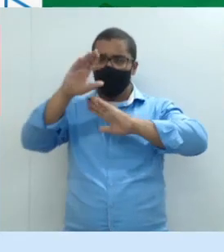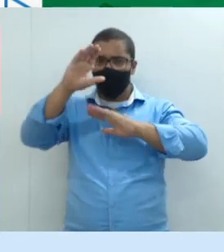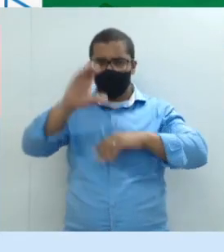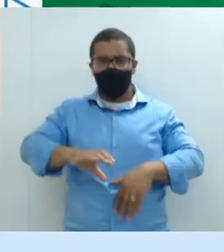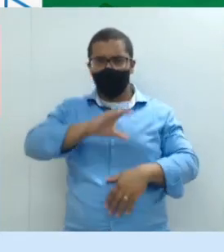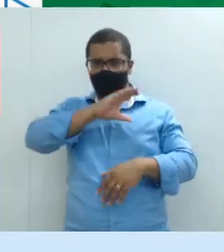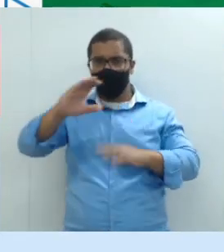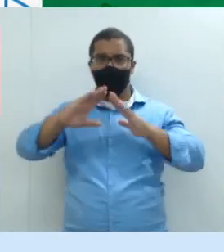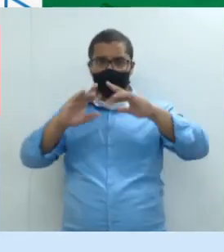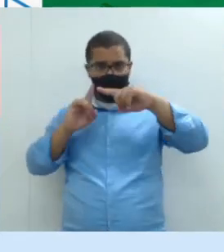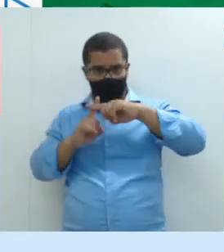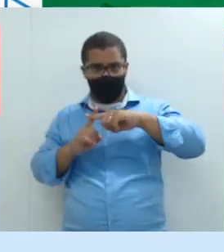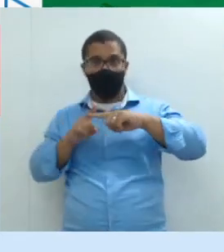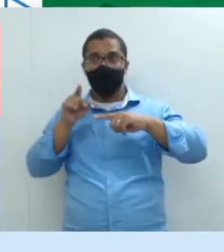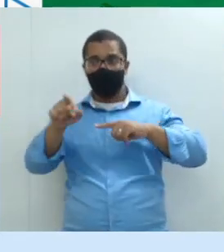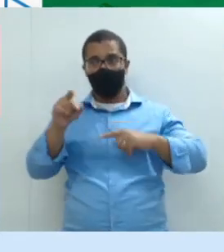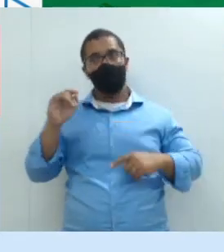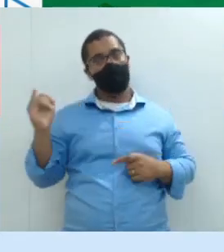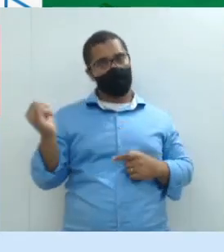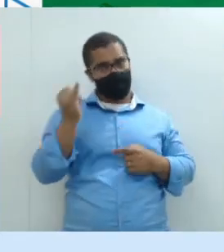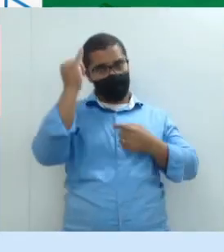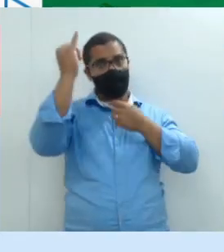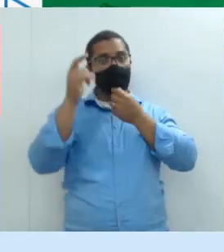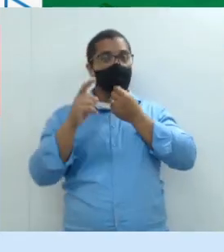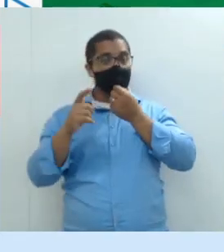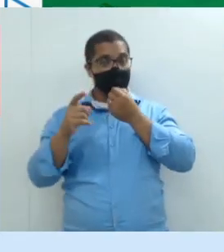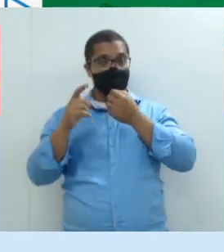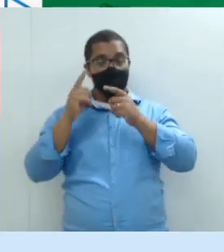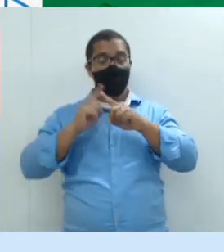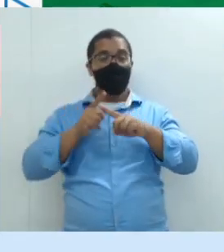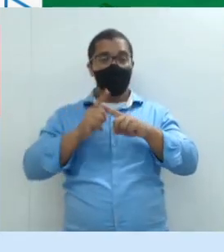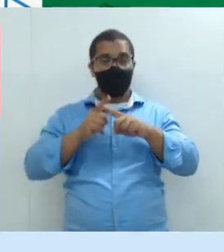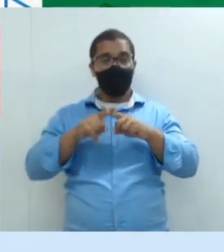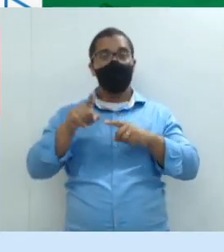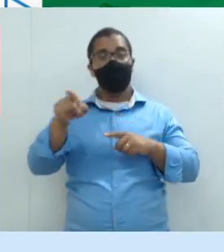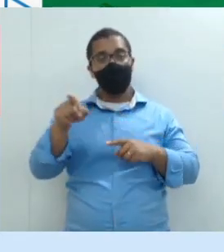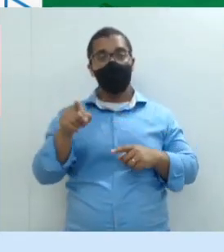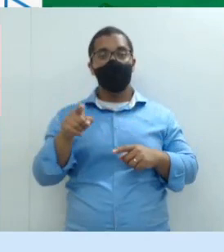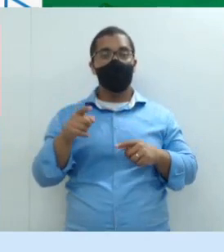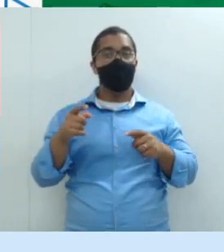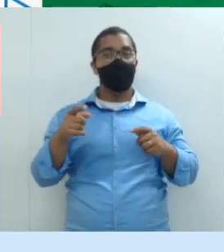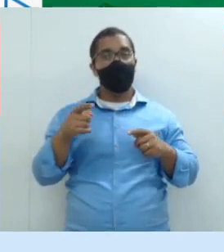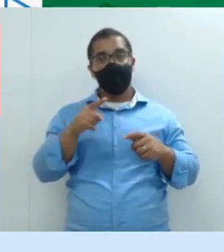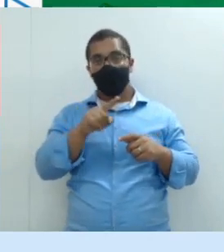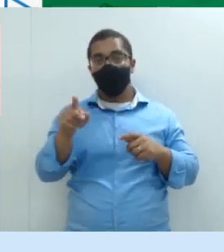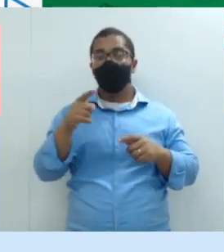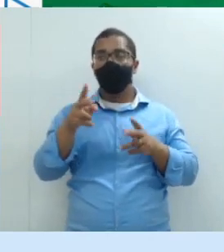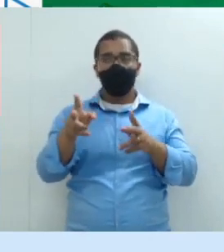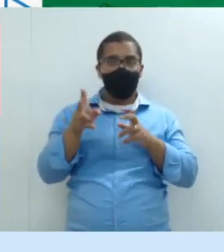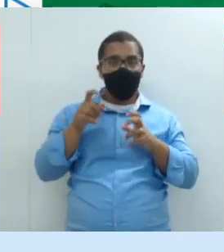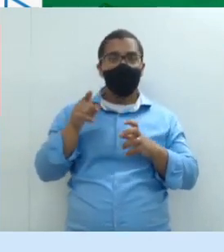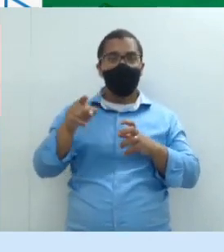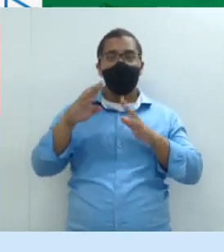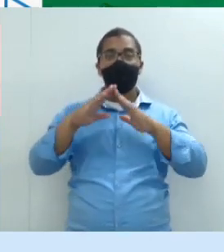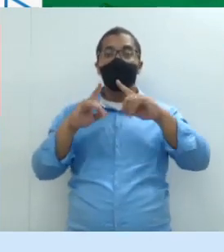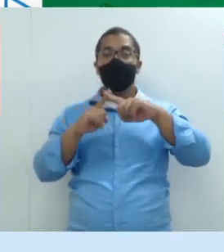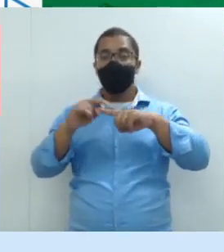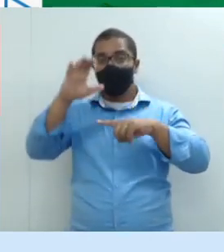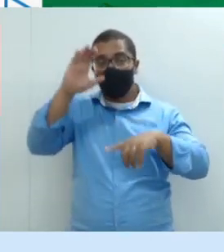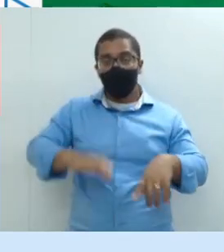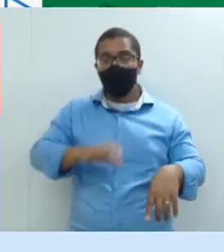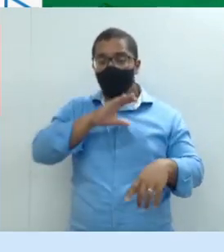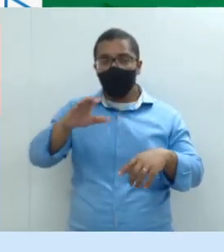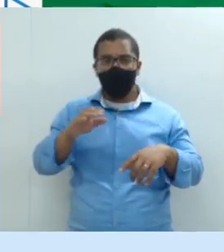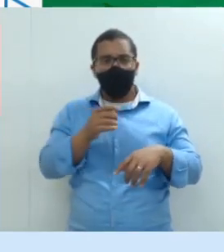muita relevância, tá? Então você, consequentemente, você vai ter aí essa nitidez da força que a Igreja Católica, em